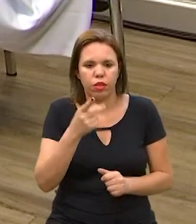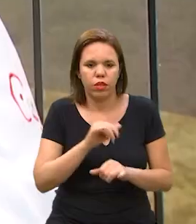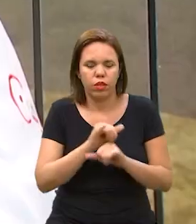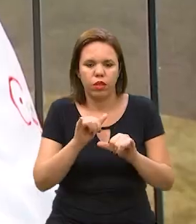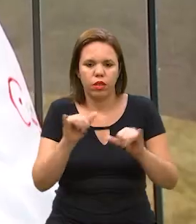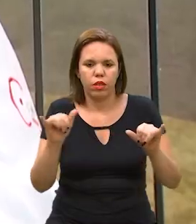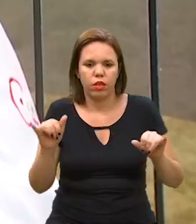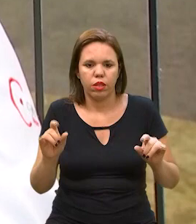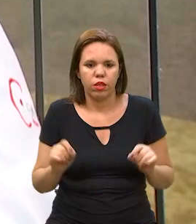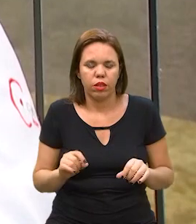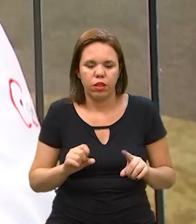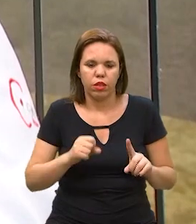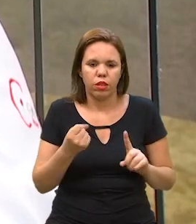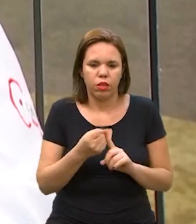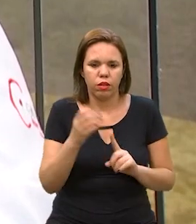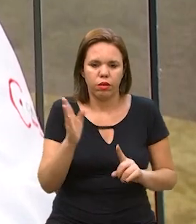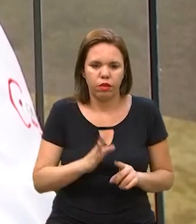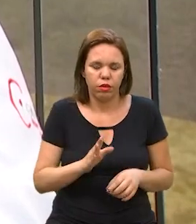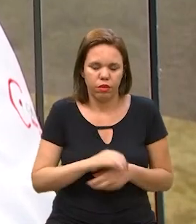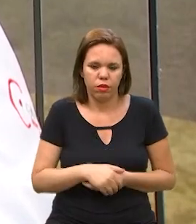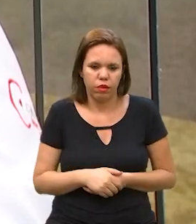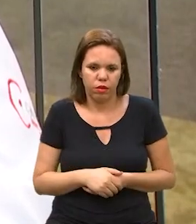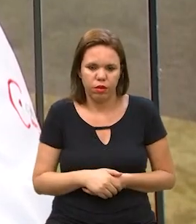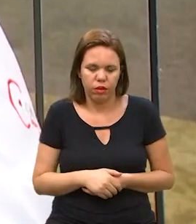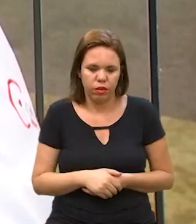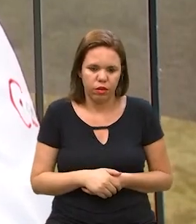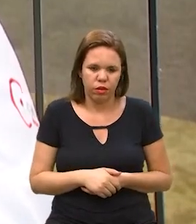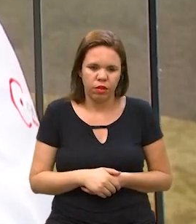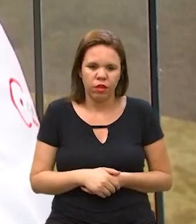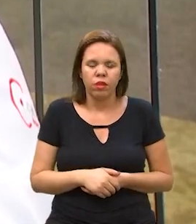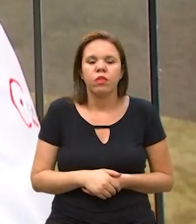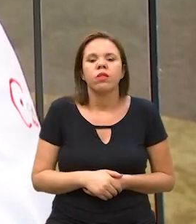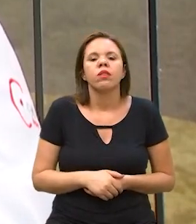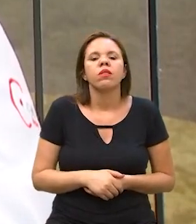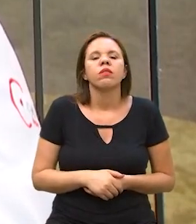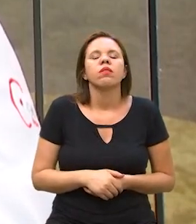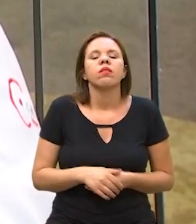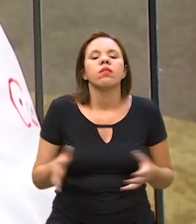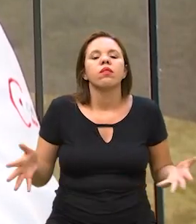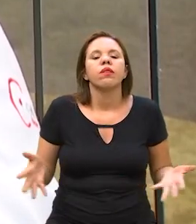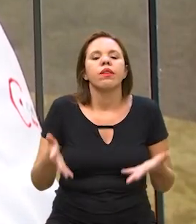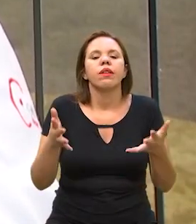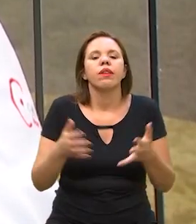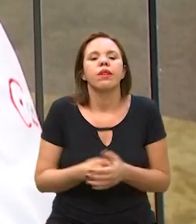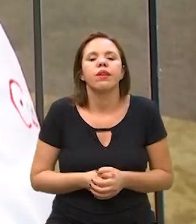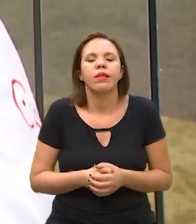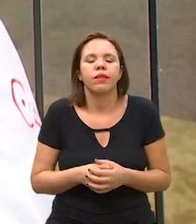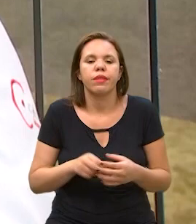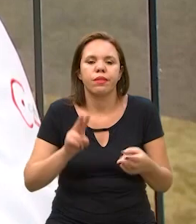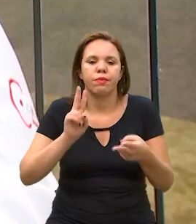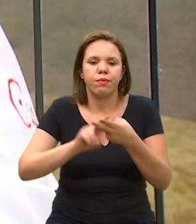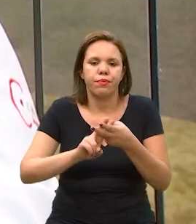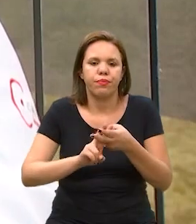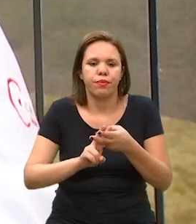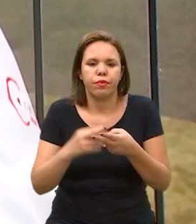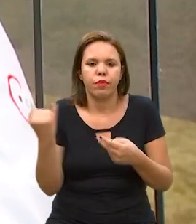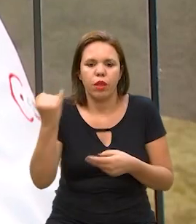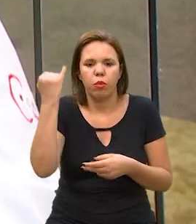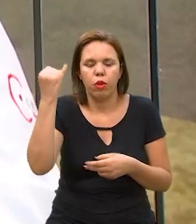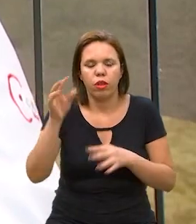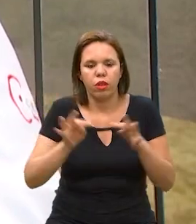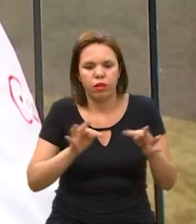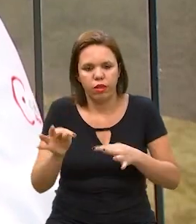para falar da campanha que a Sociedade Brasileira está promovendo, que se chama